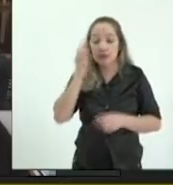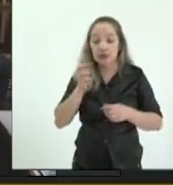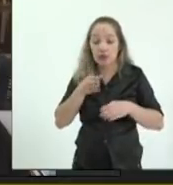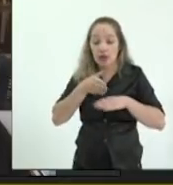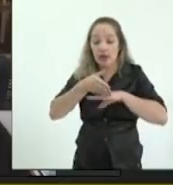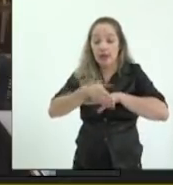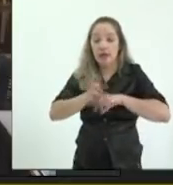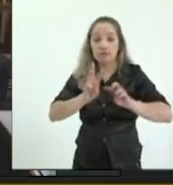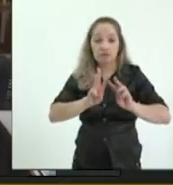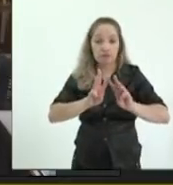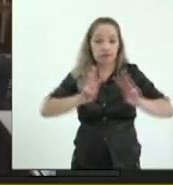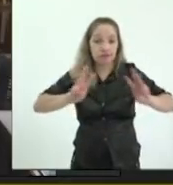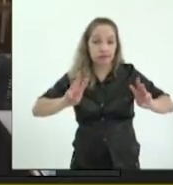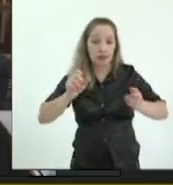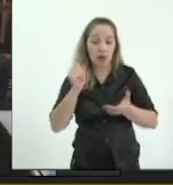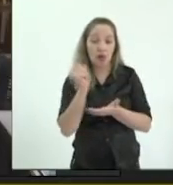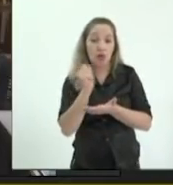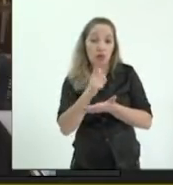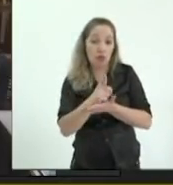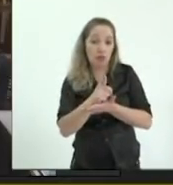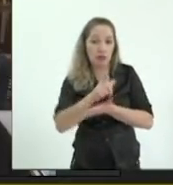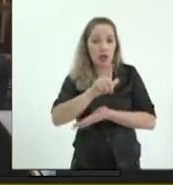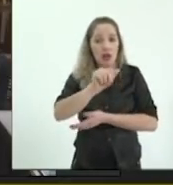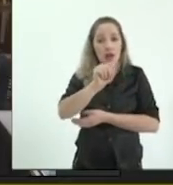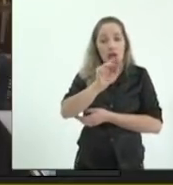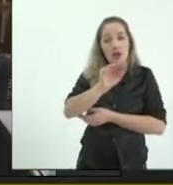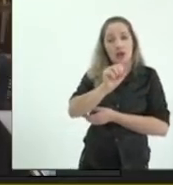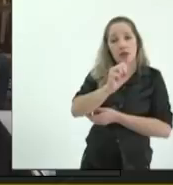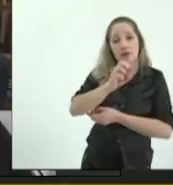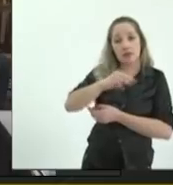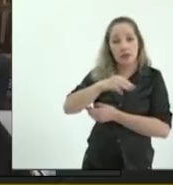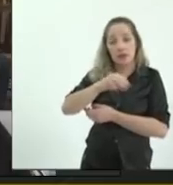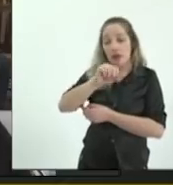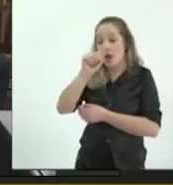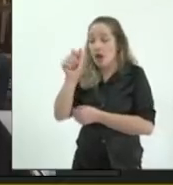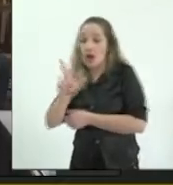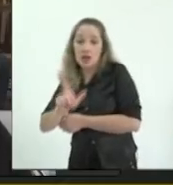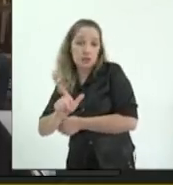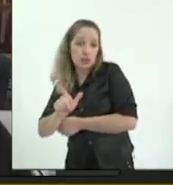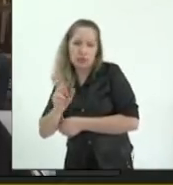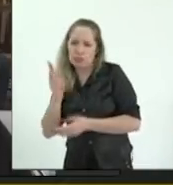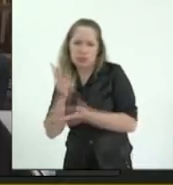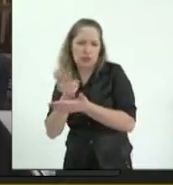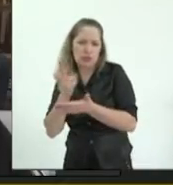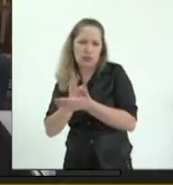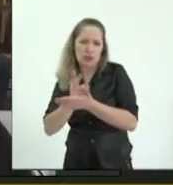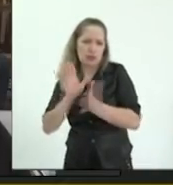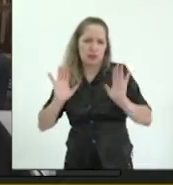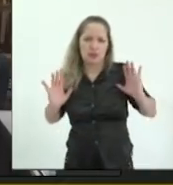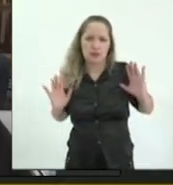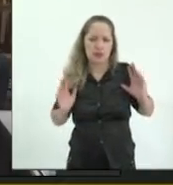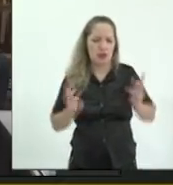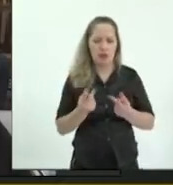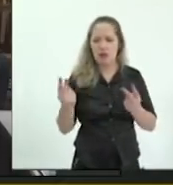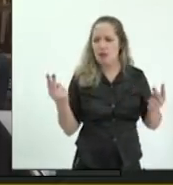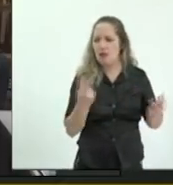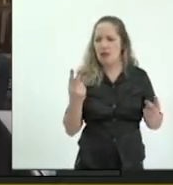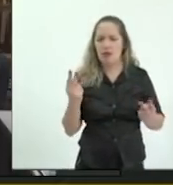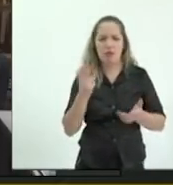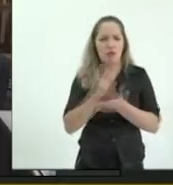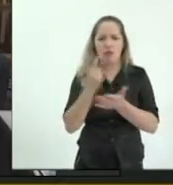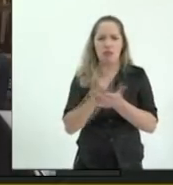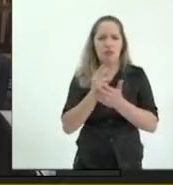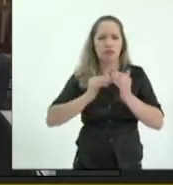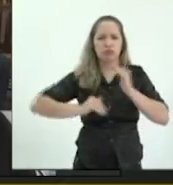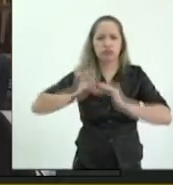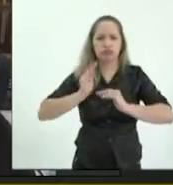Latam, parte operado pela Azul e vice-versa. Mas a Latam continua operando as rotas que ela está operando, a Azul continua operando as rotas que ela está operando, a gente só